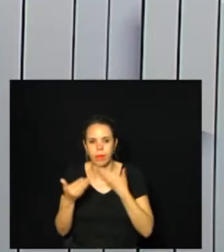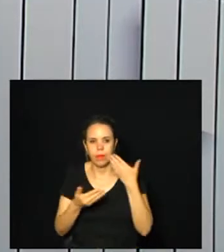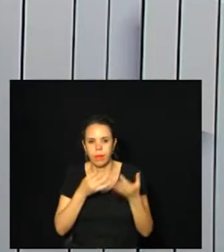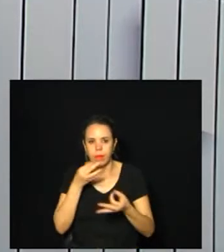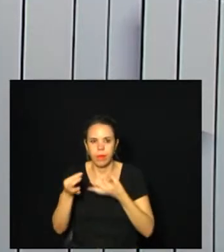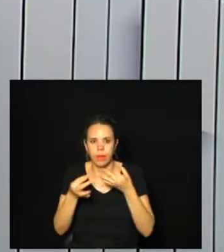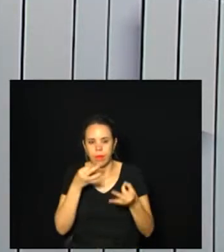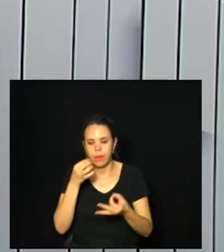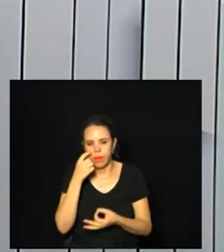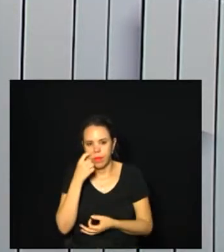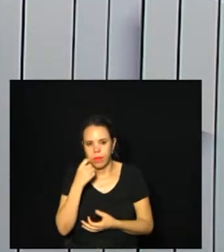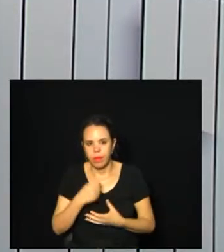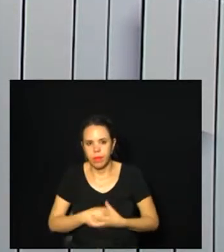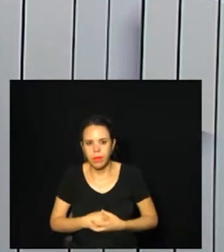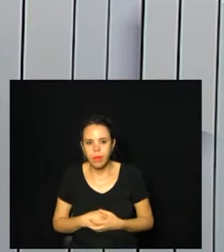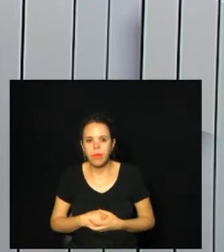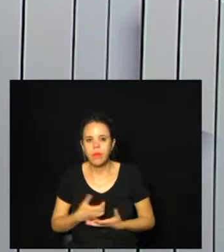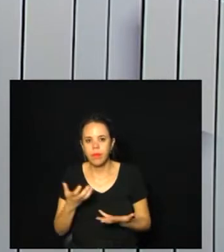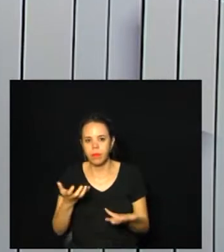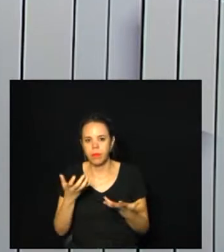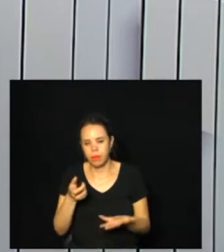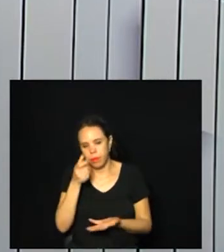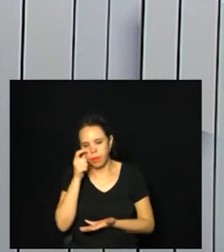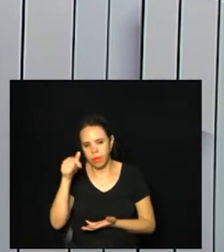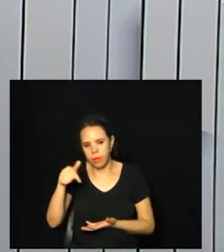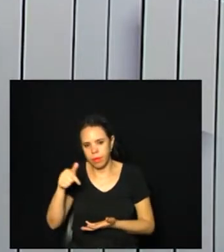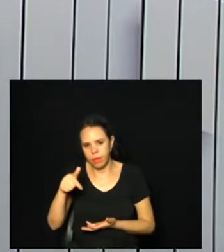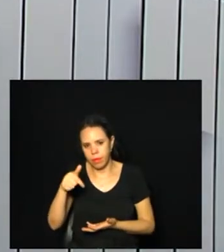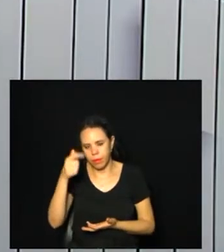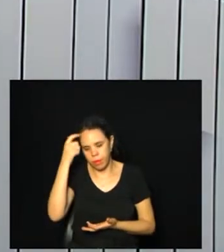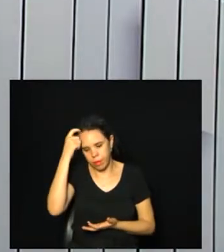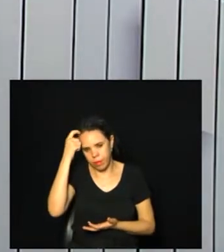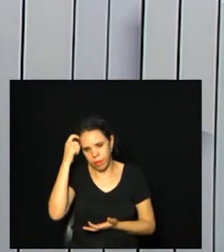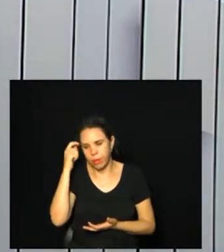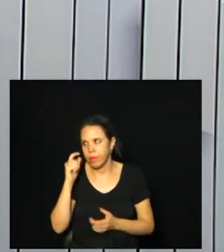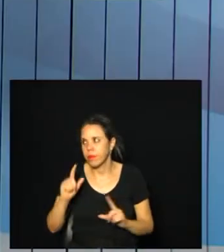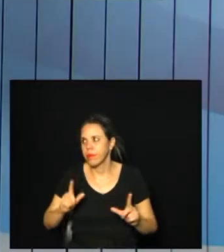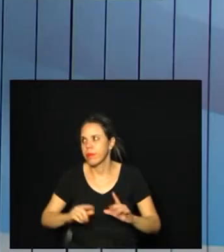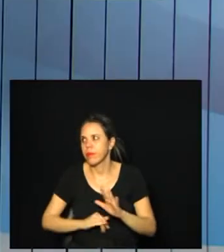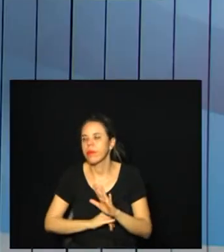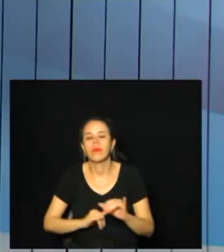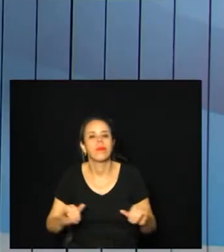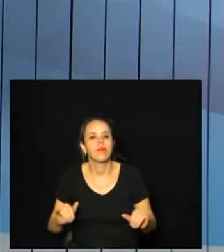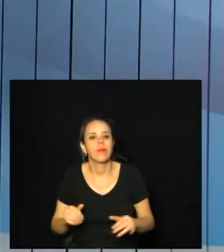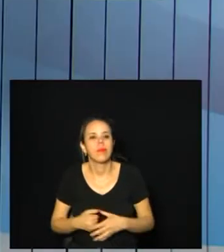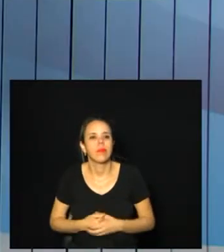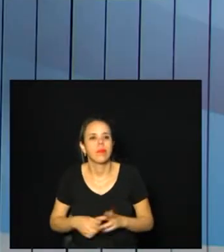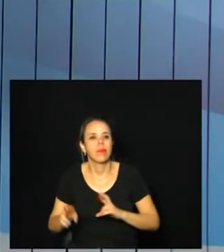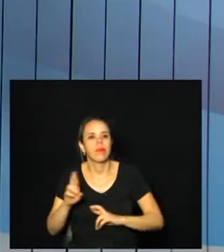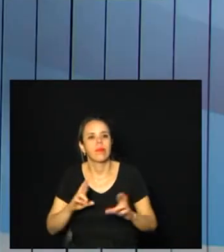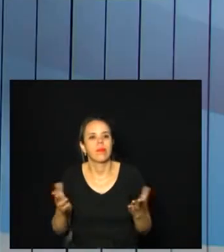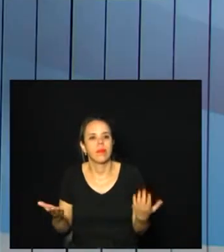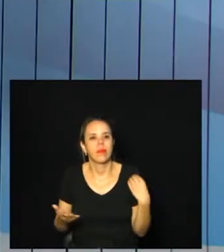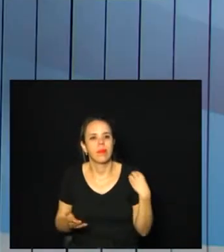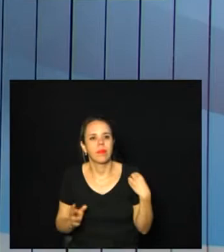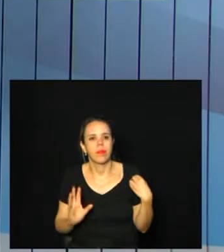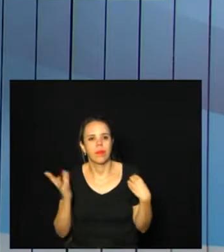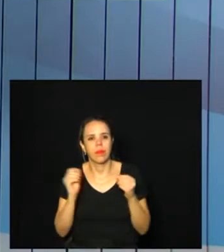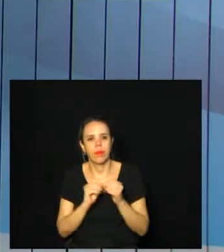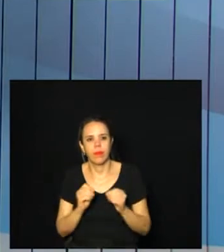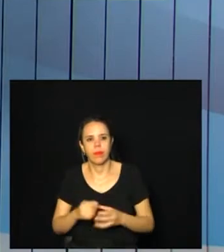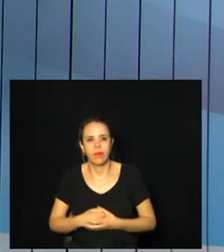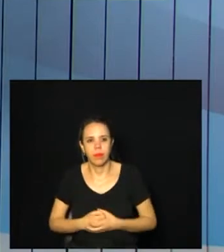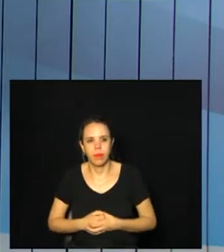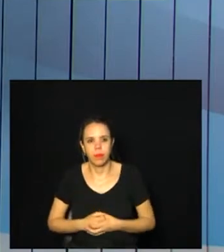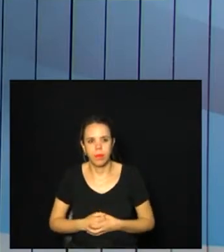uma crítica construtiva, o que você quer assistir aqui no nosso telejornal. Confira a partir de agora os